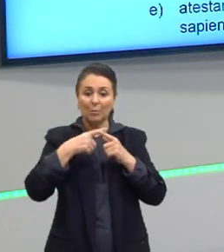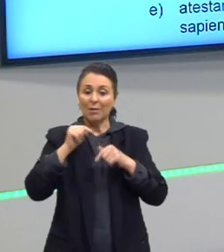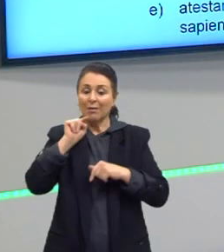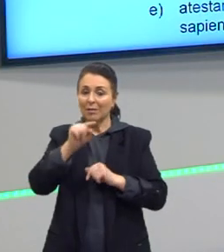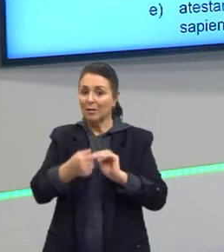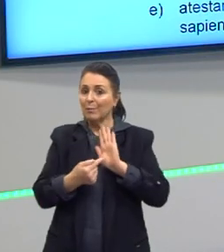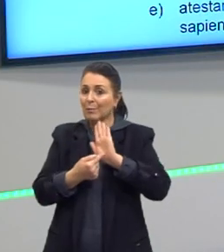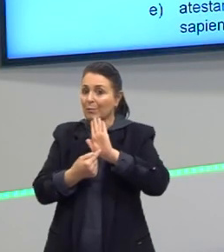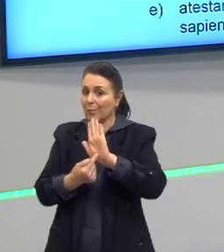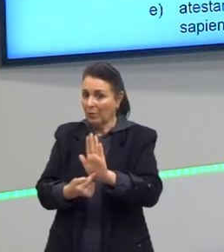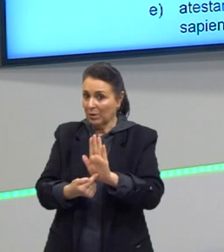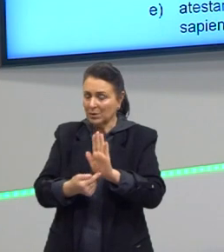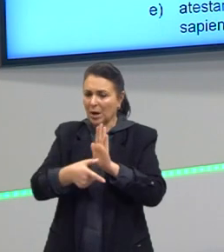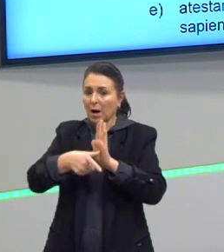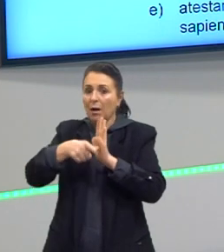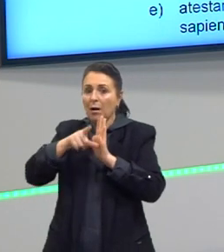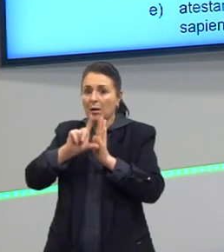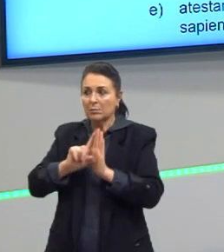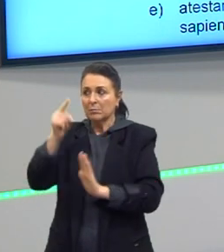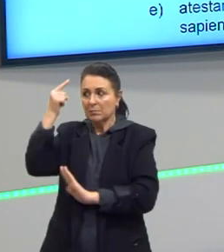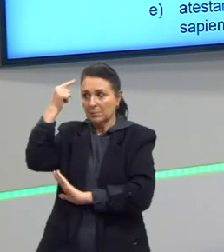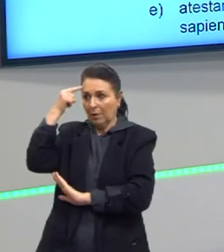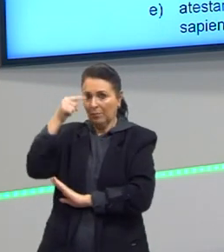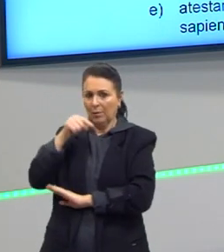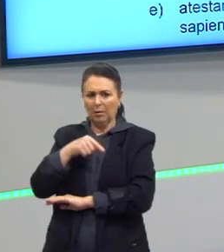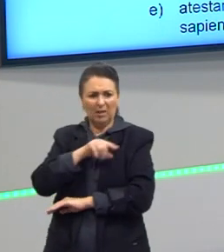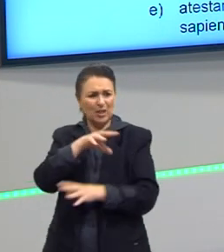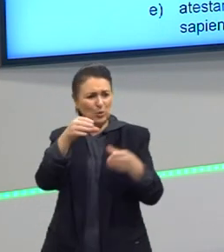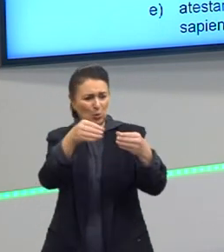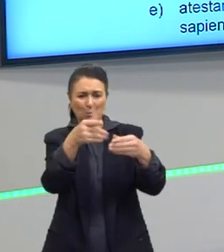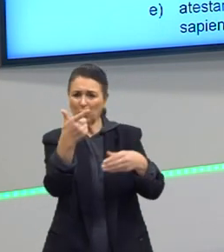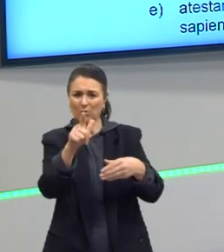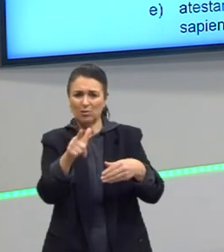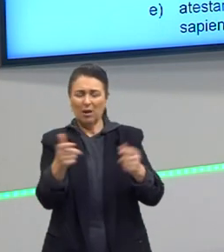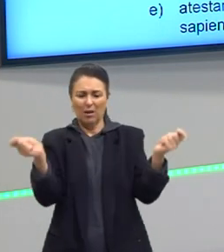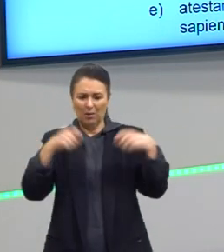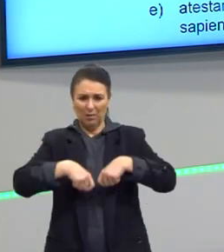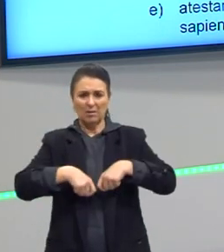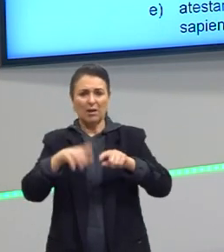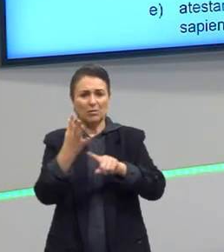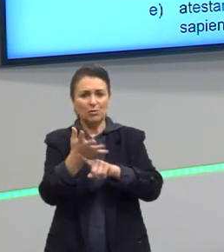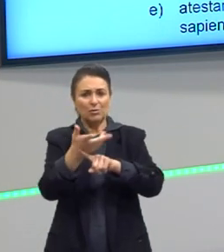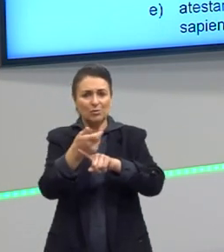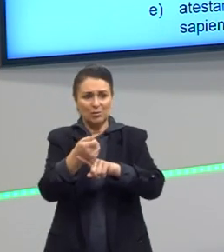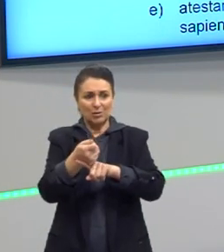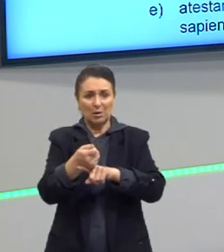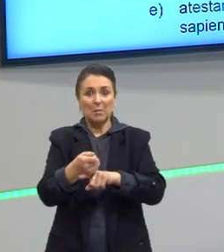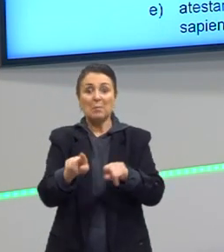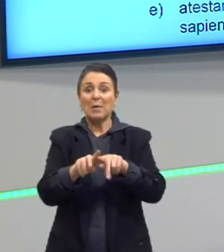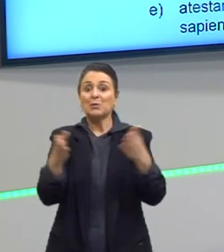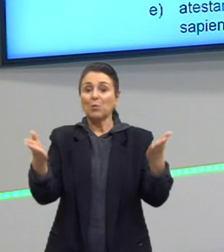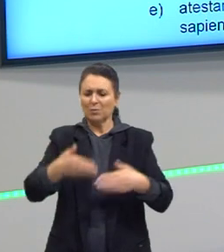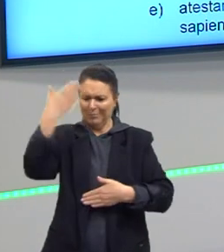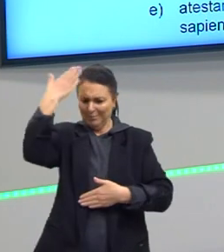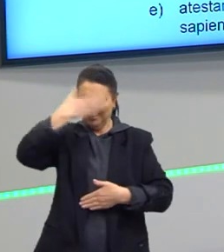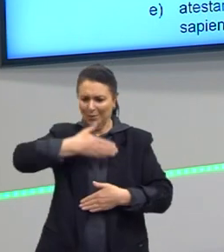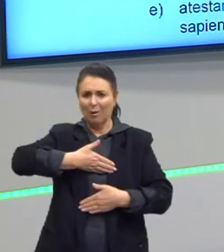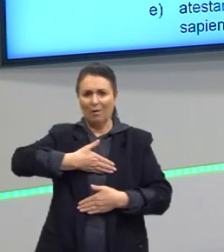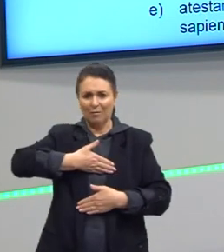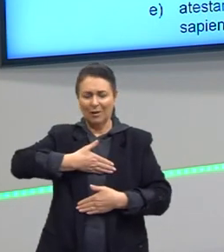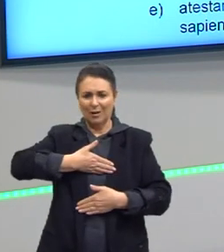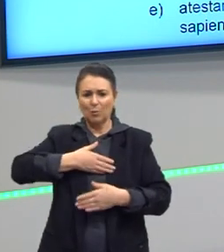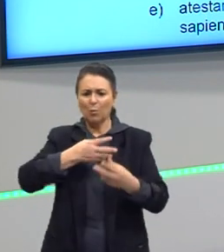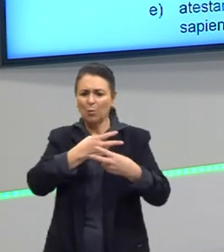mostra que antes se pensava que eles não tinham essa capacidade artística que hoje se comprovou com esse achado o